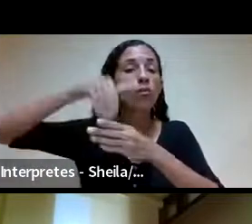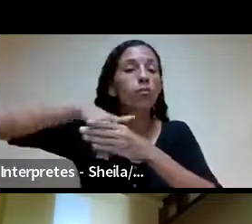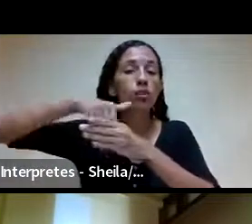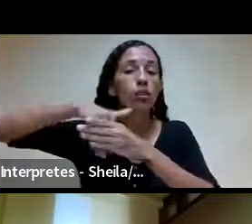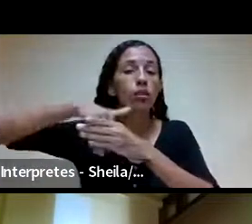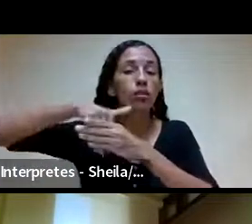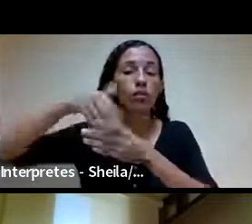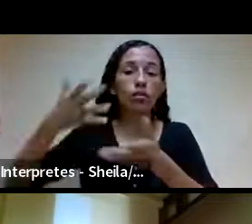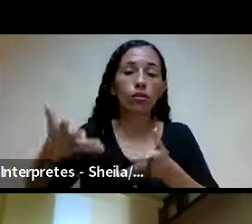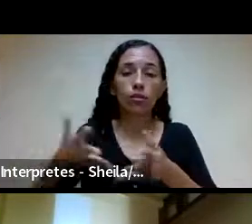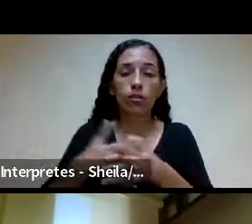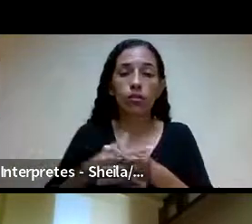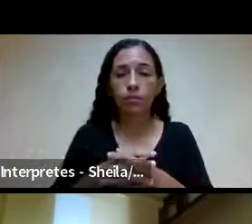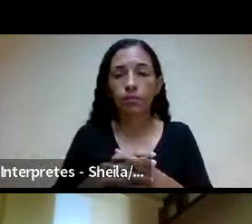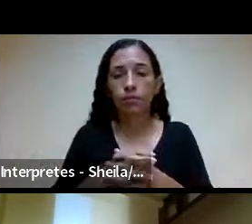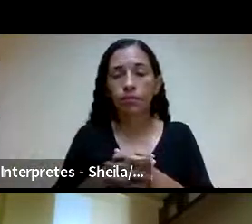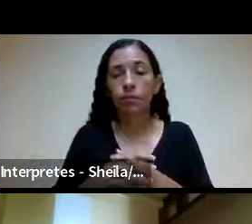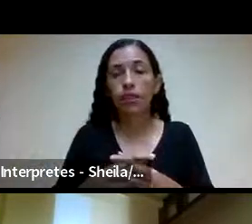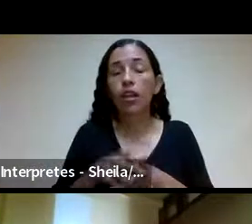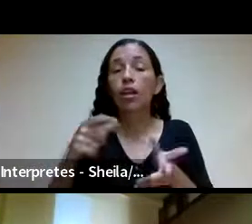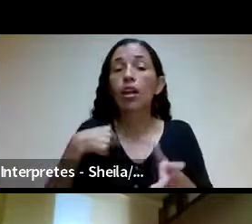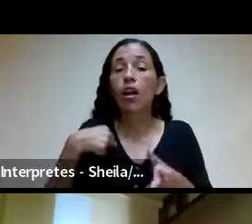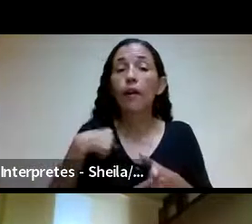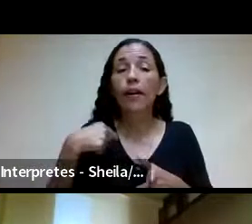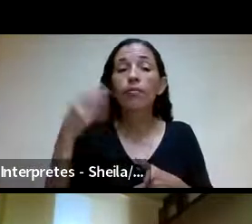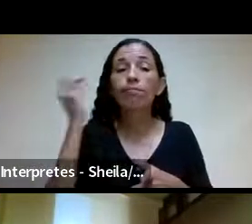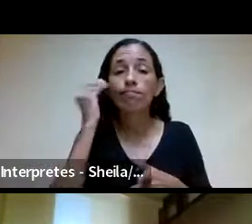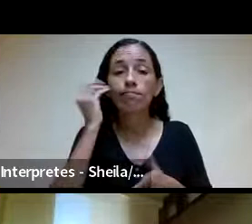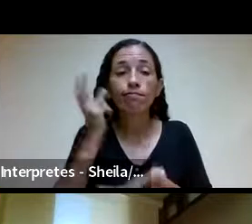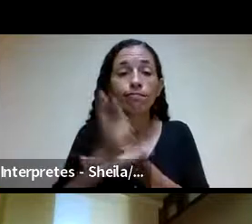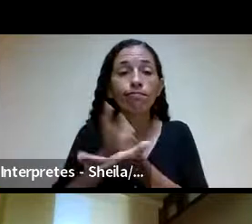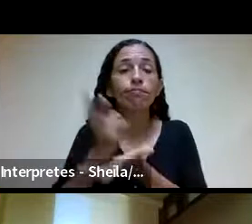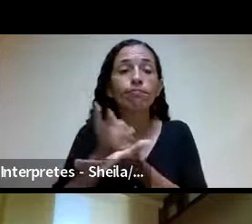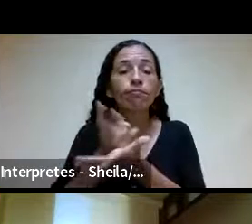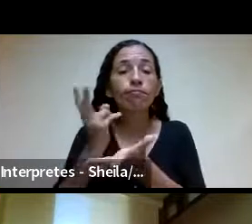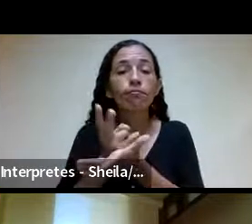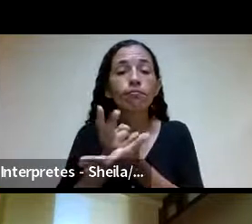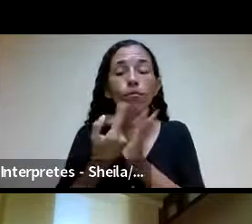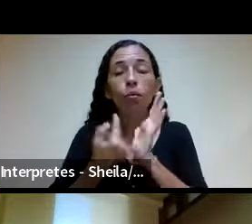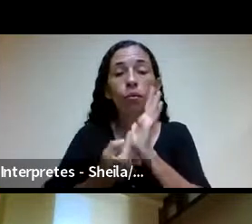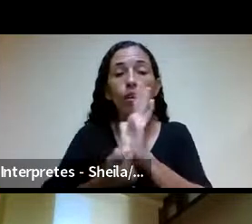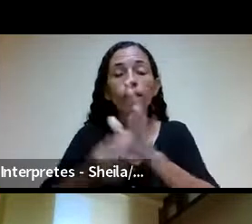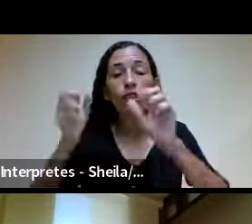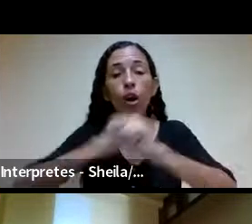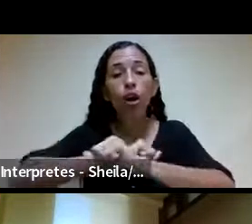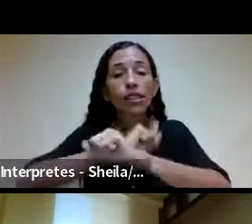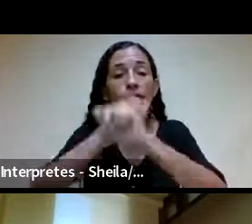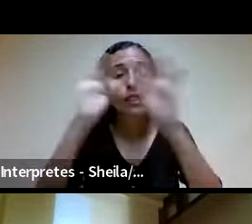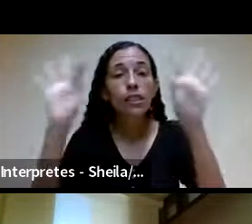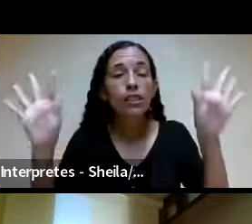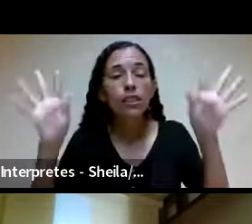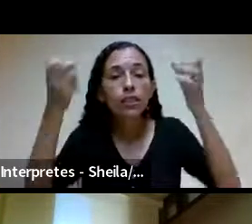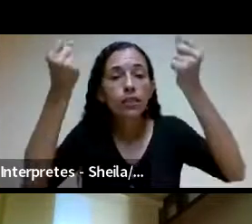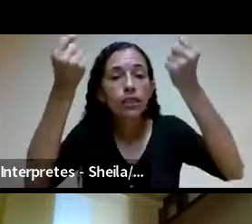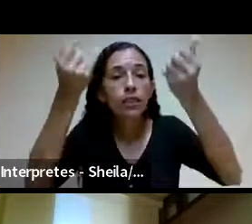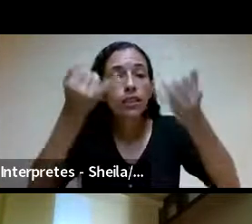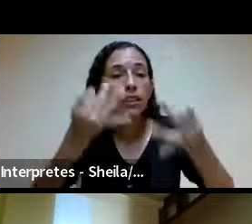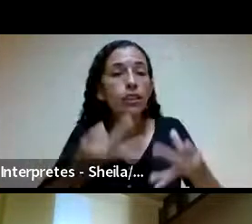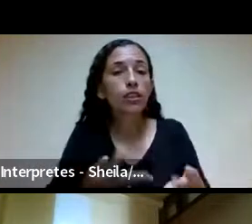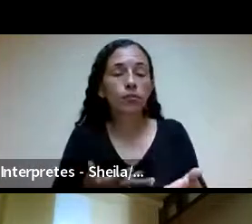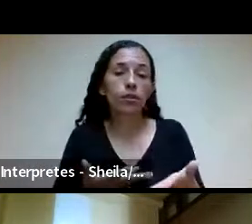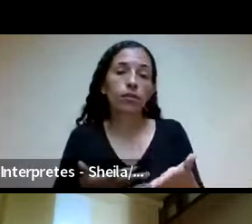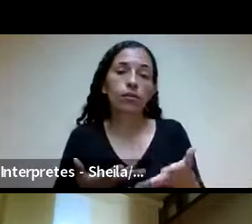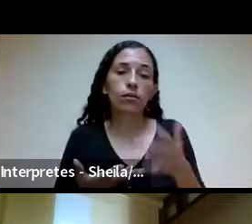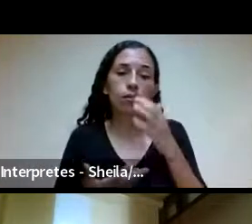pró-instrução, pró-esclarecimento, Do contrário, a gente estaria inviabilizando o